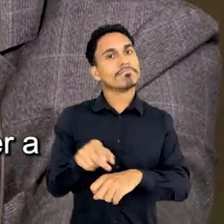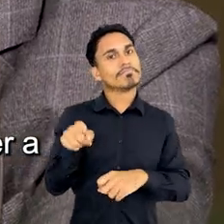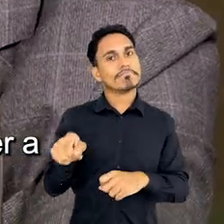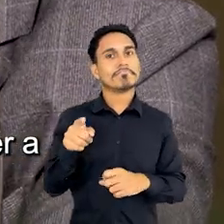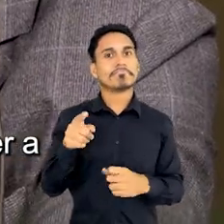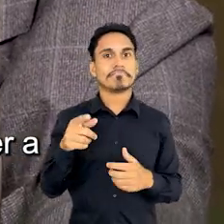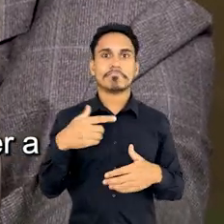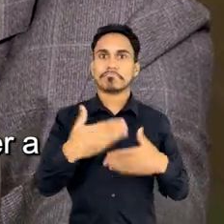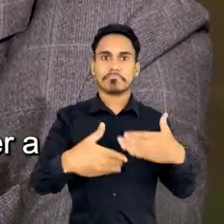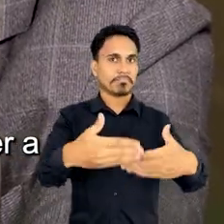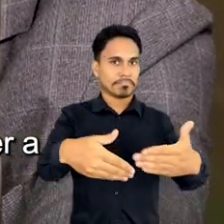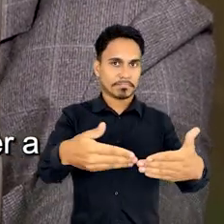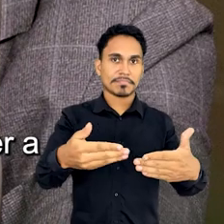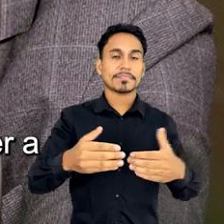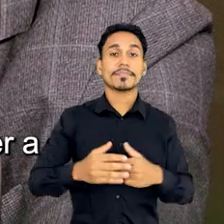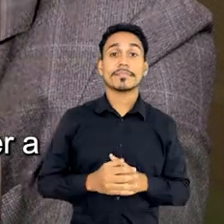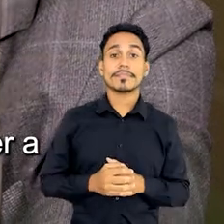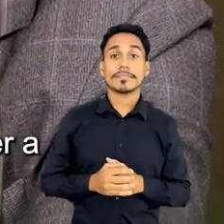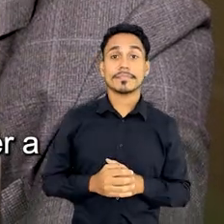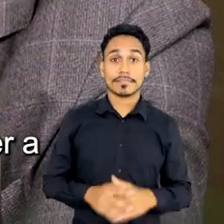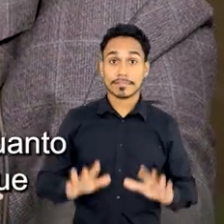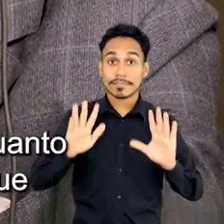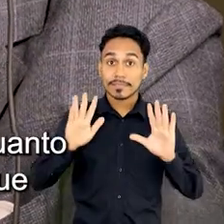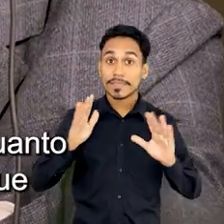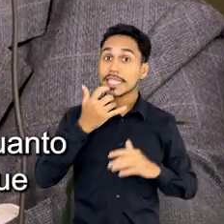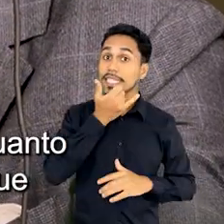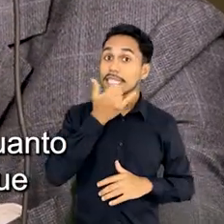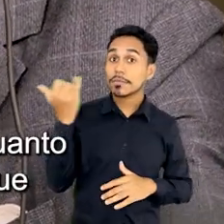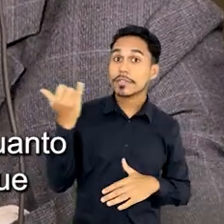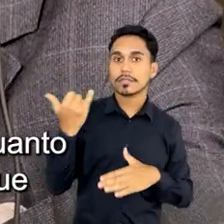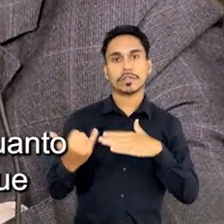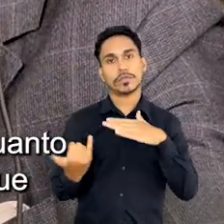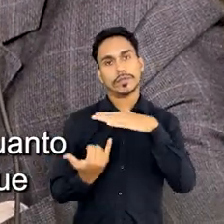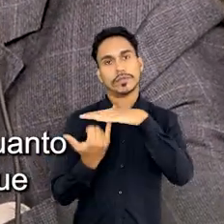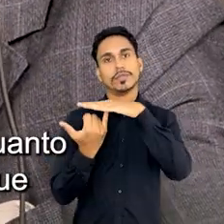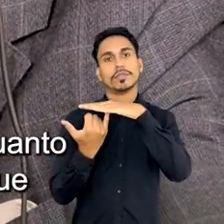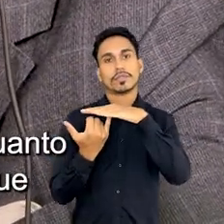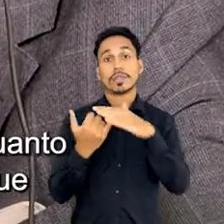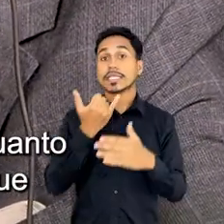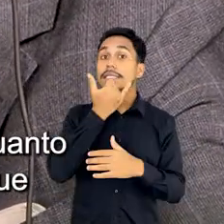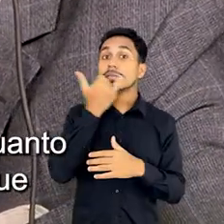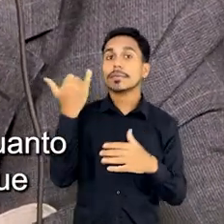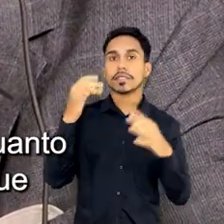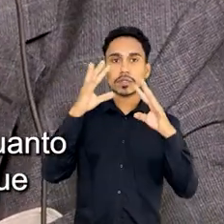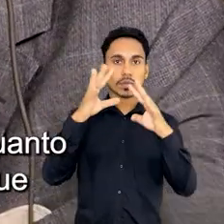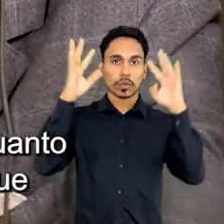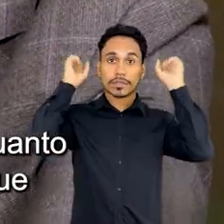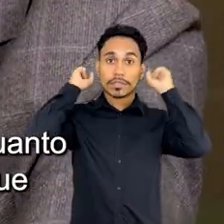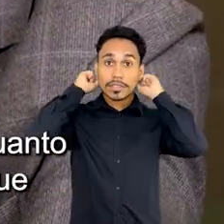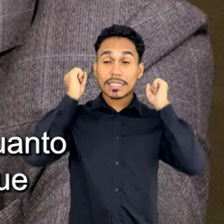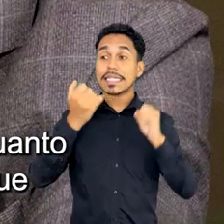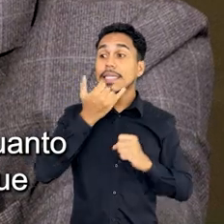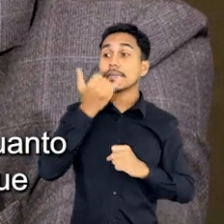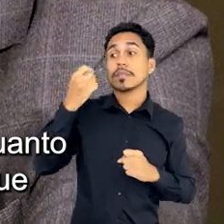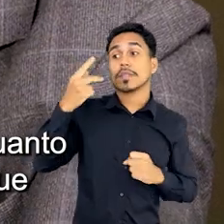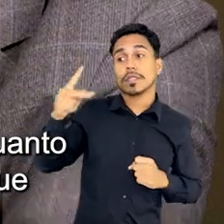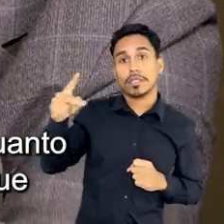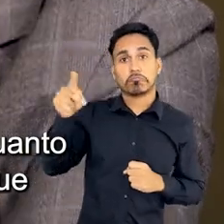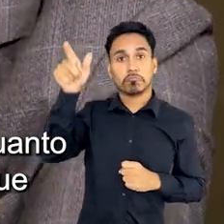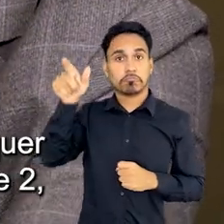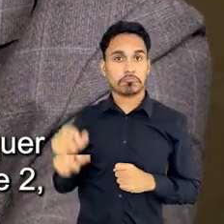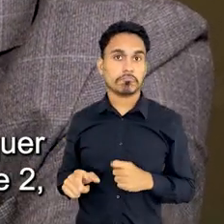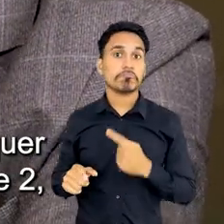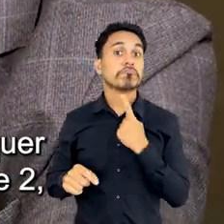trajetória dele a leitura é eh o itinerário é da instituição é o encadeamento que você tem enquanto conceito a trajetória é do indivíduo